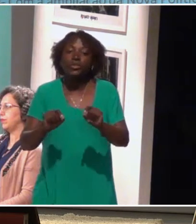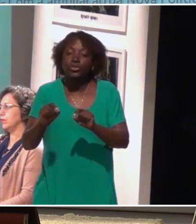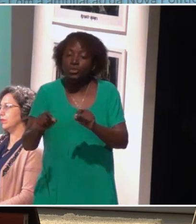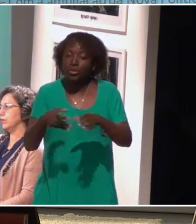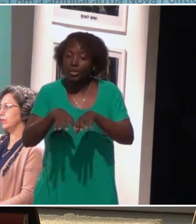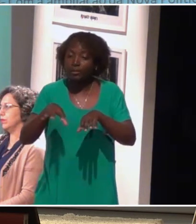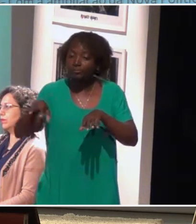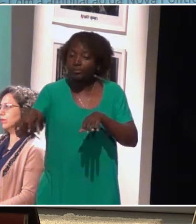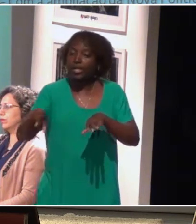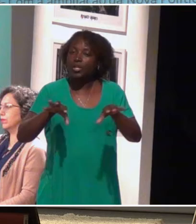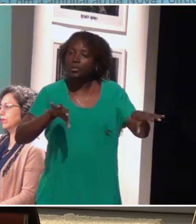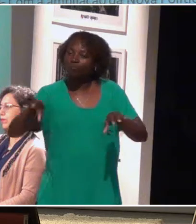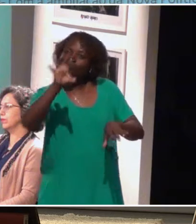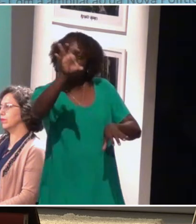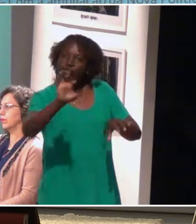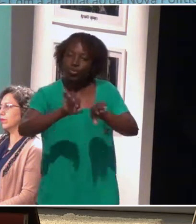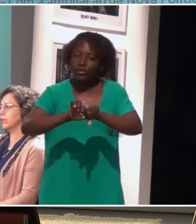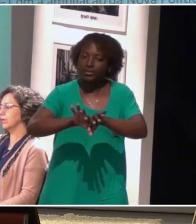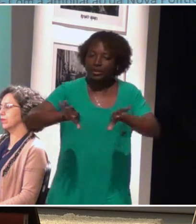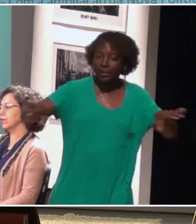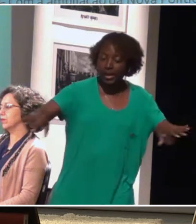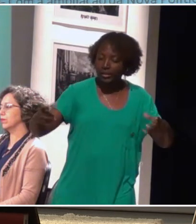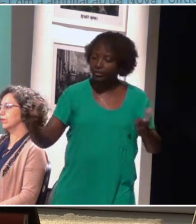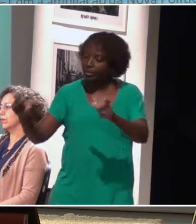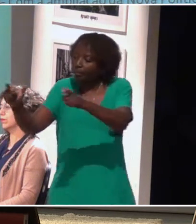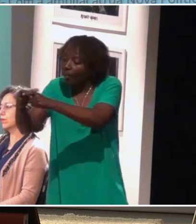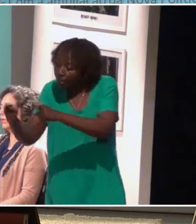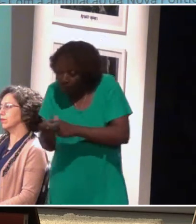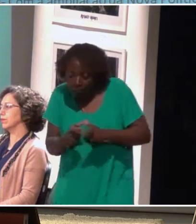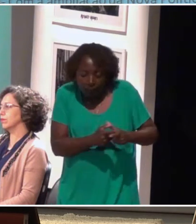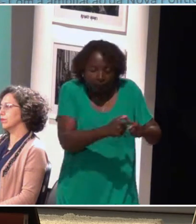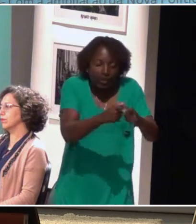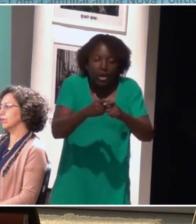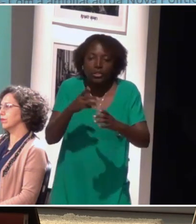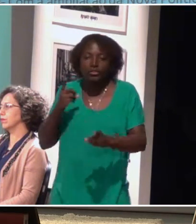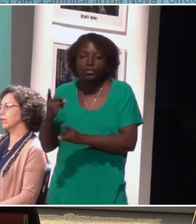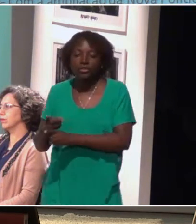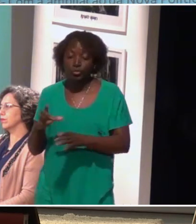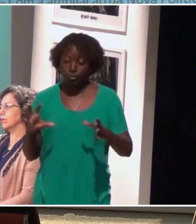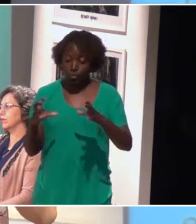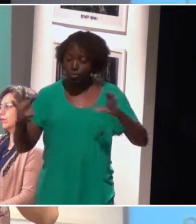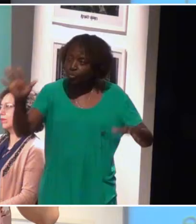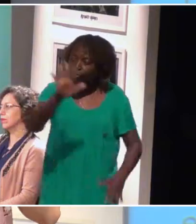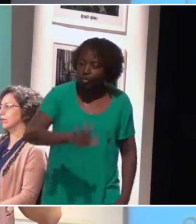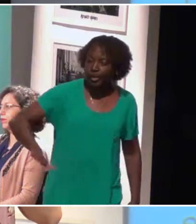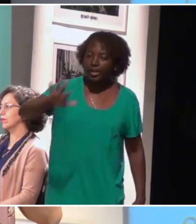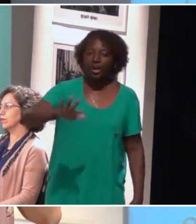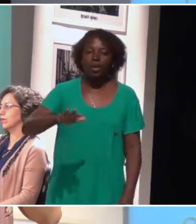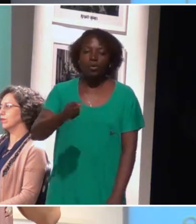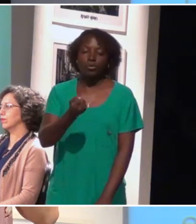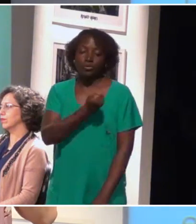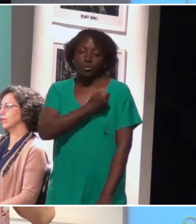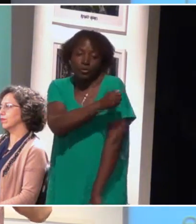separados, regionais diferentes, poucos. A gente identificou 16 alunos. Nesse ciclo